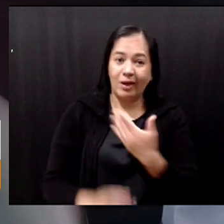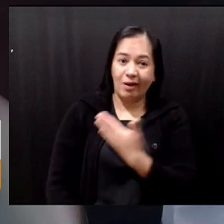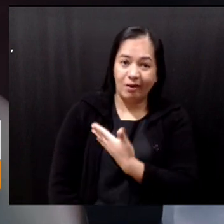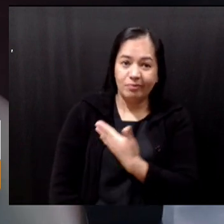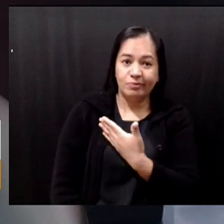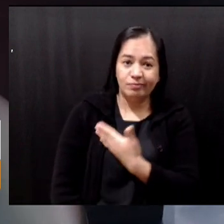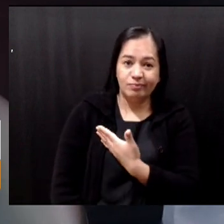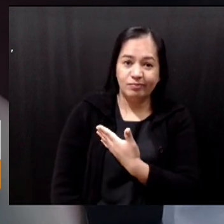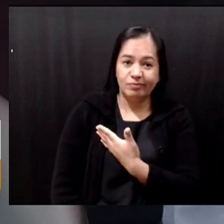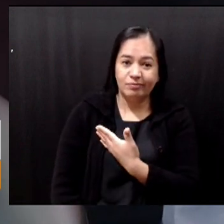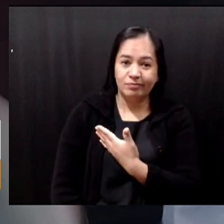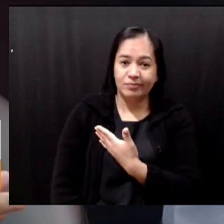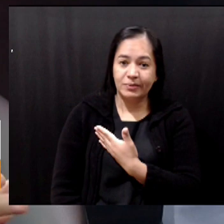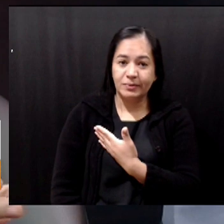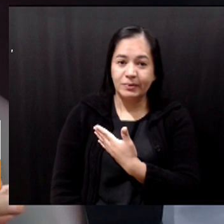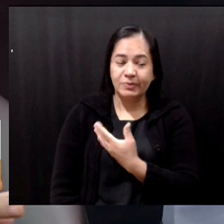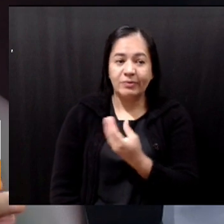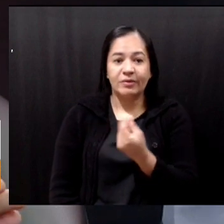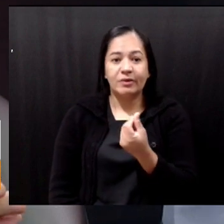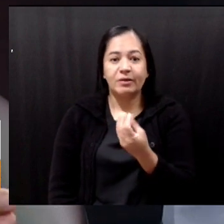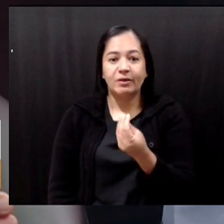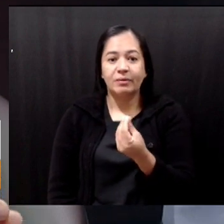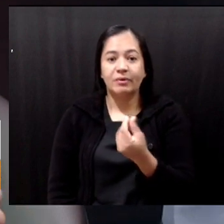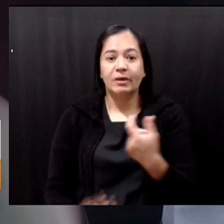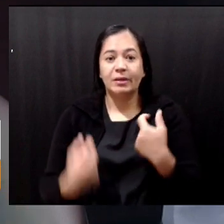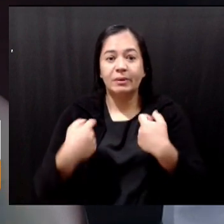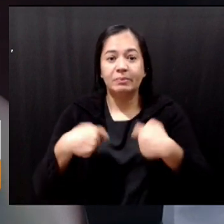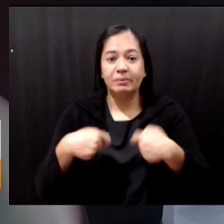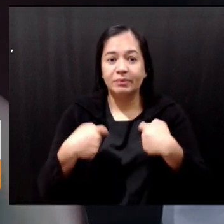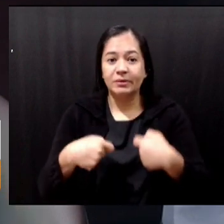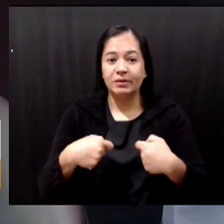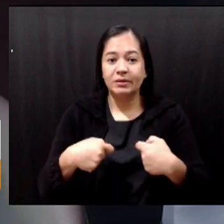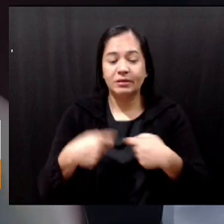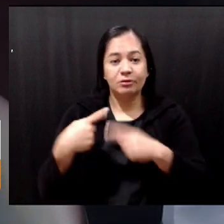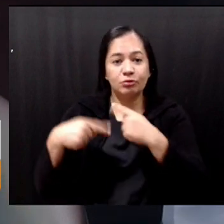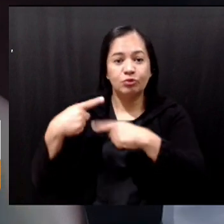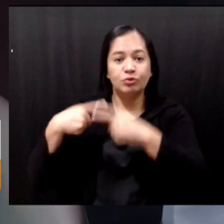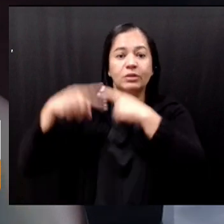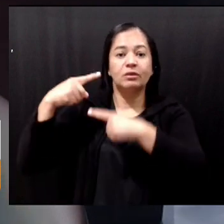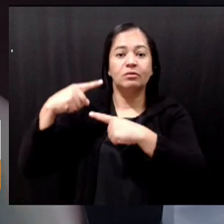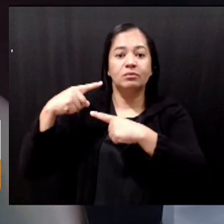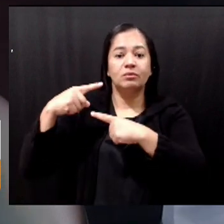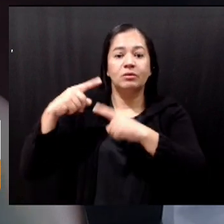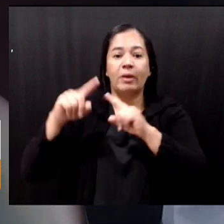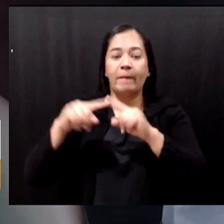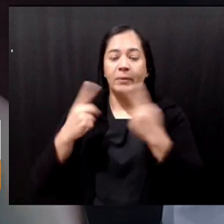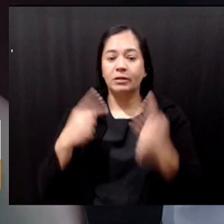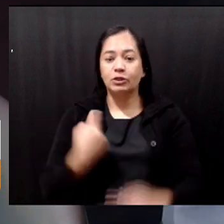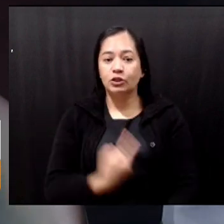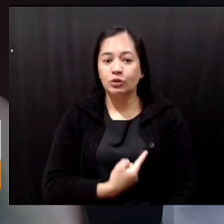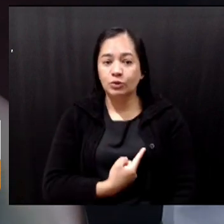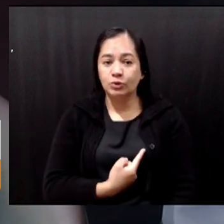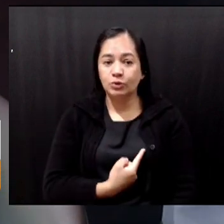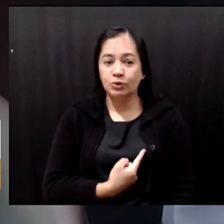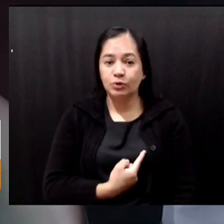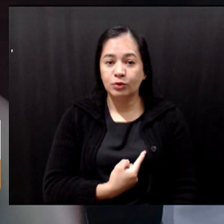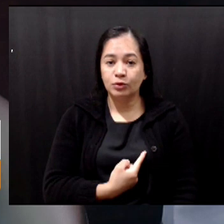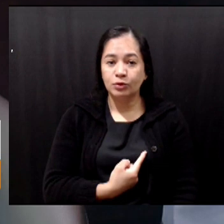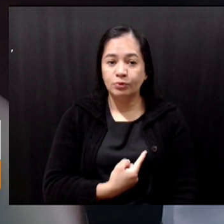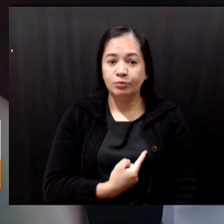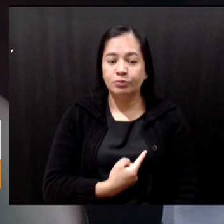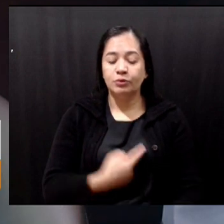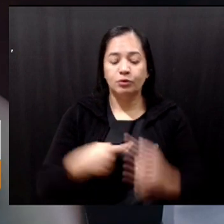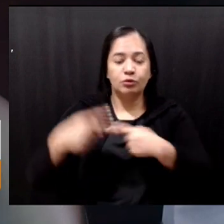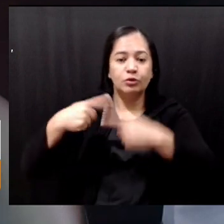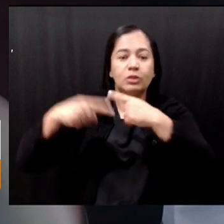uma coisa, necessária para o desenvolvimento e só estamos, né, no desenvolvimento em que